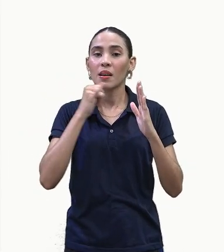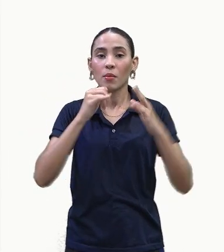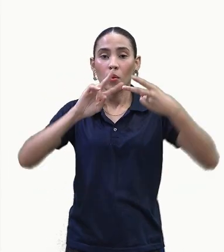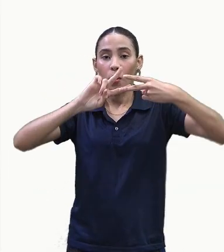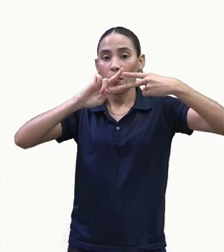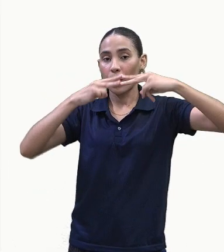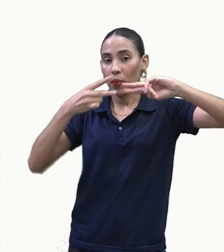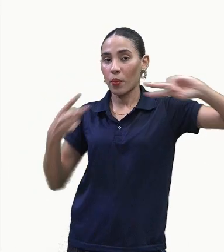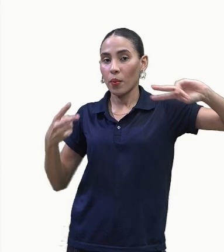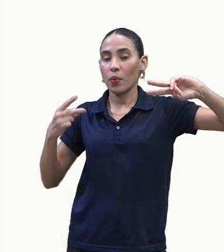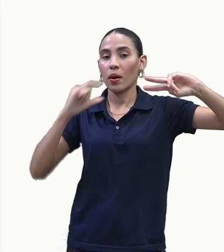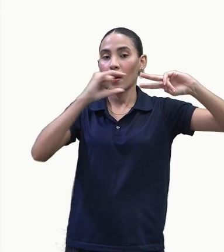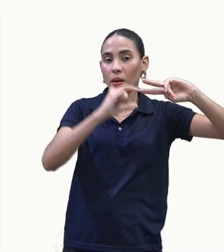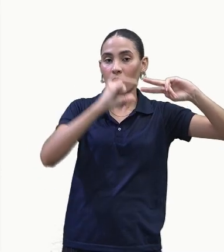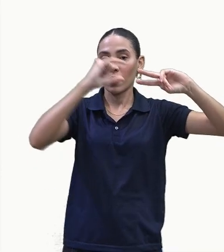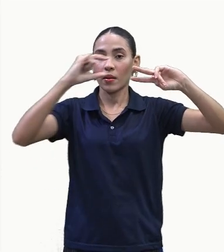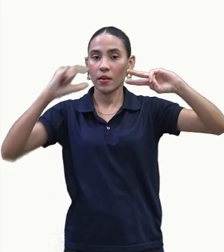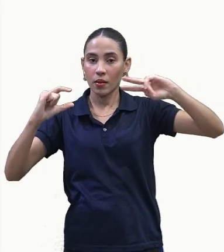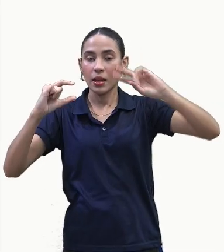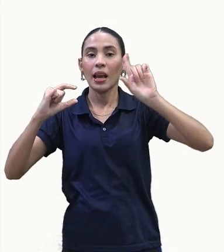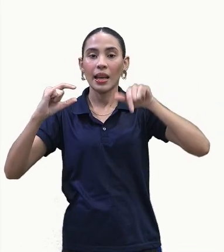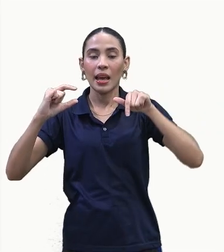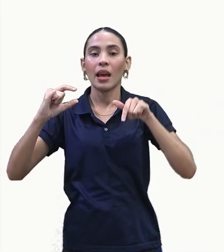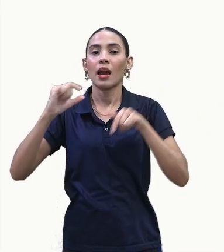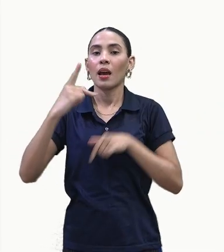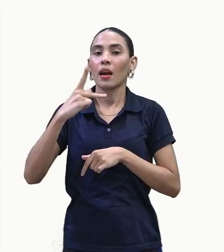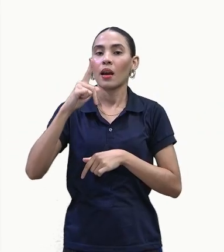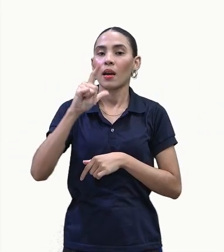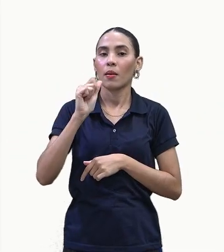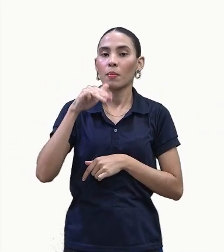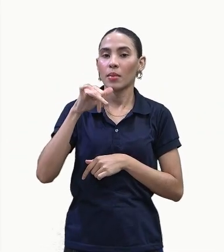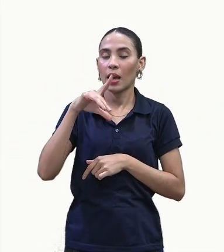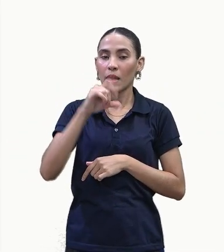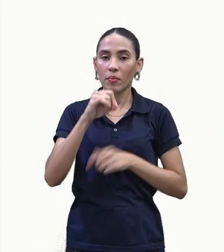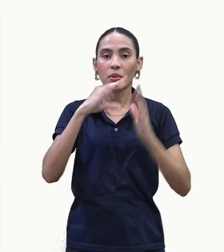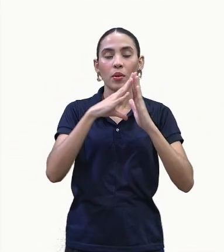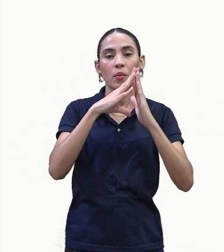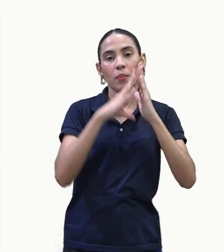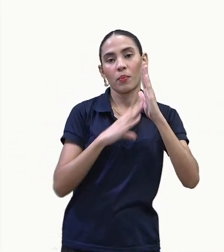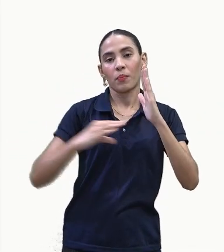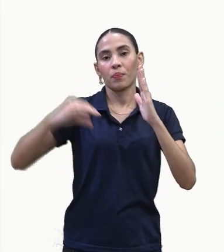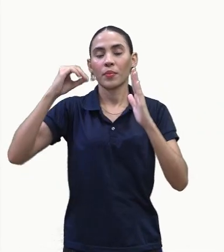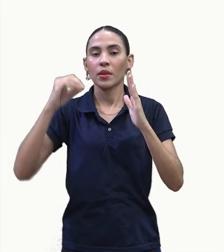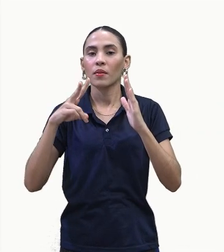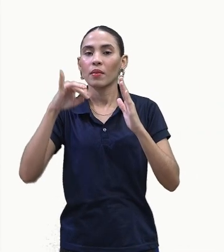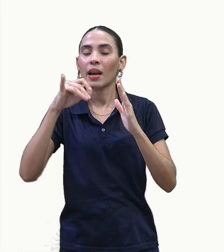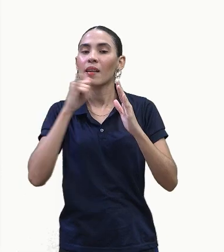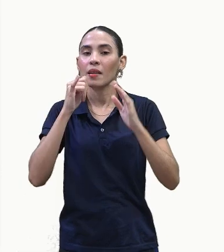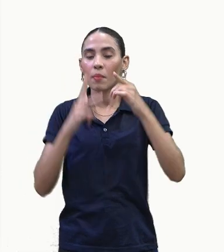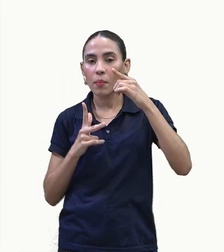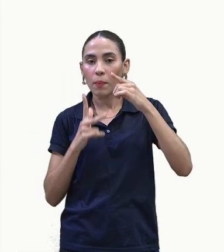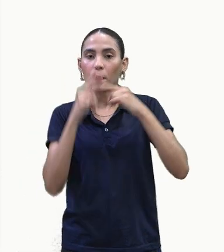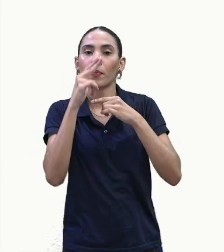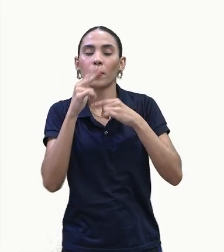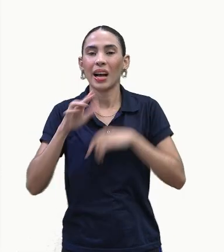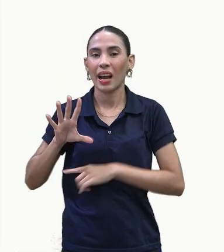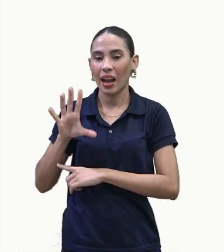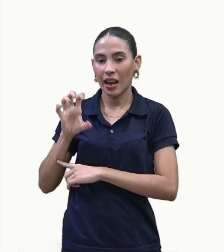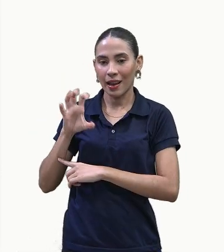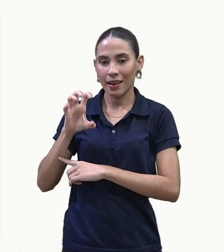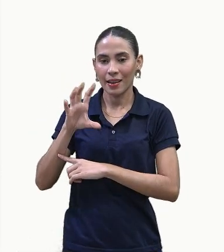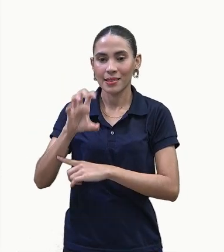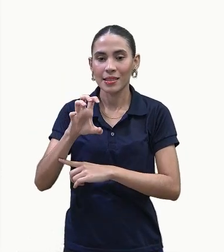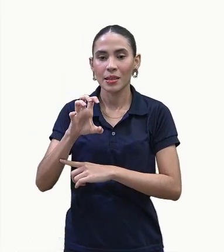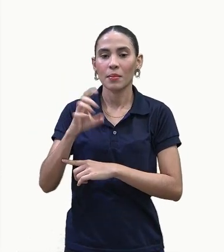gente já tem onde inserir ele, que é o nosso plasmídio, a gente vai fazer um corte com uma enzima de restrição, vejam